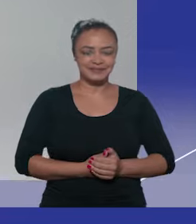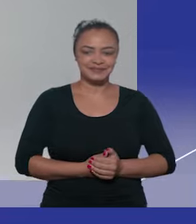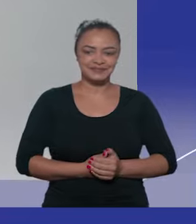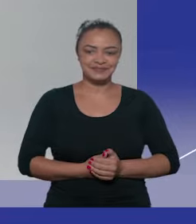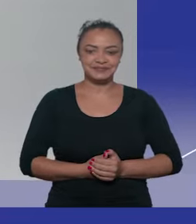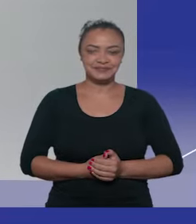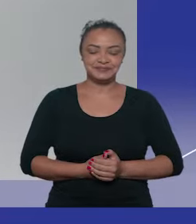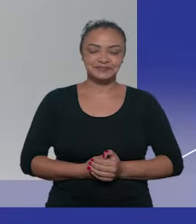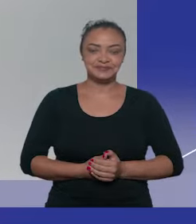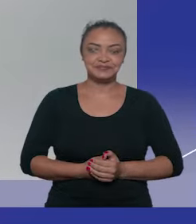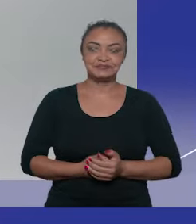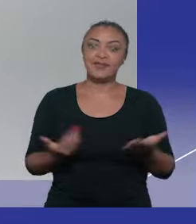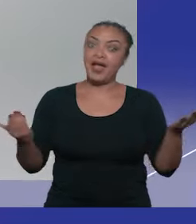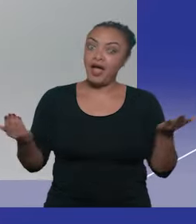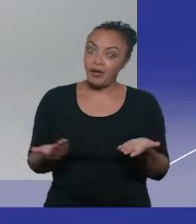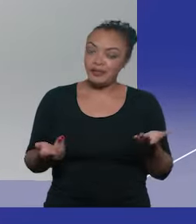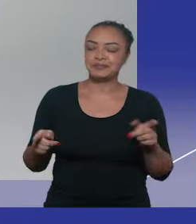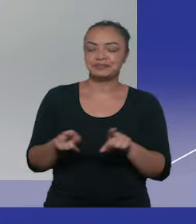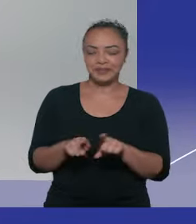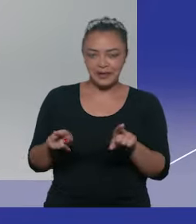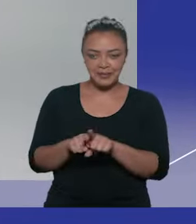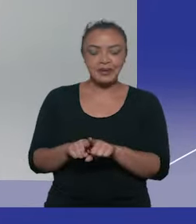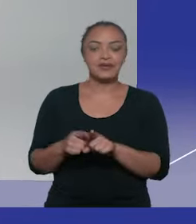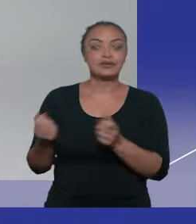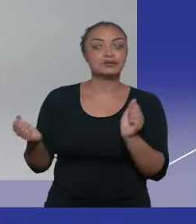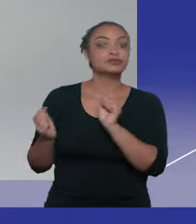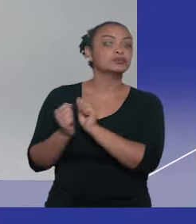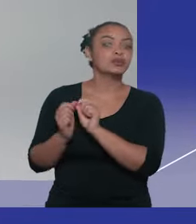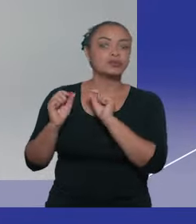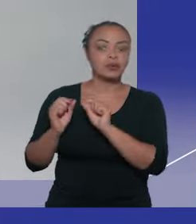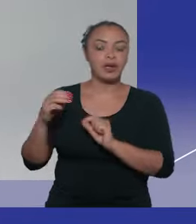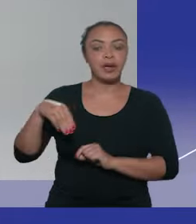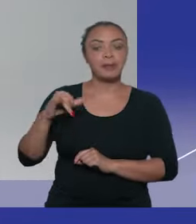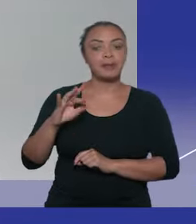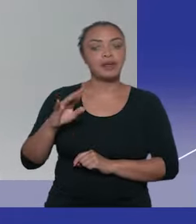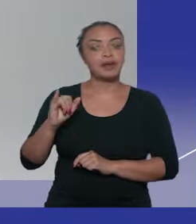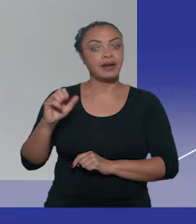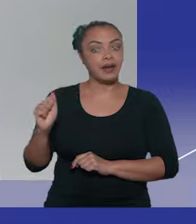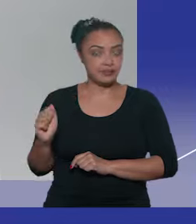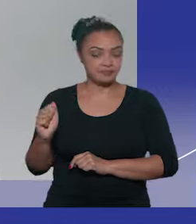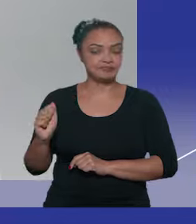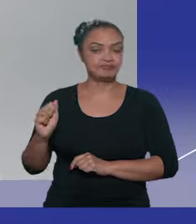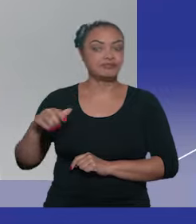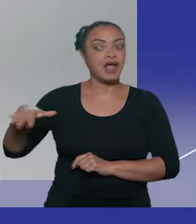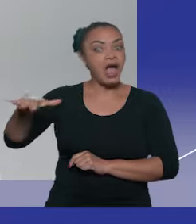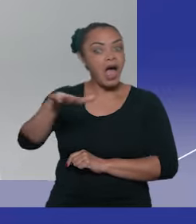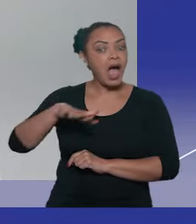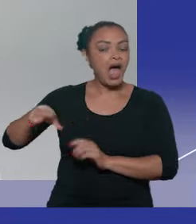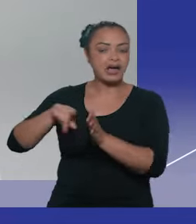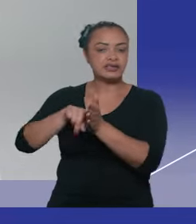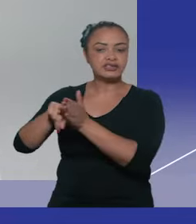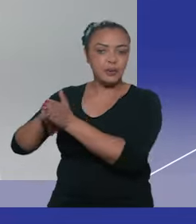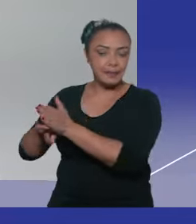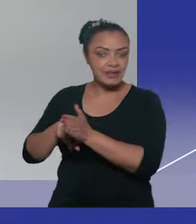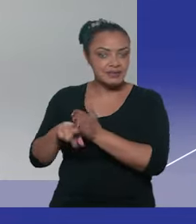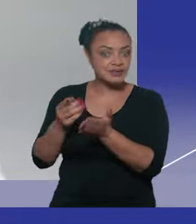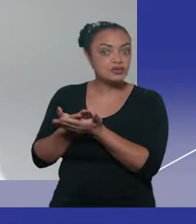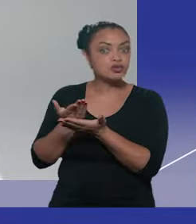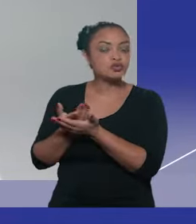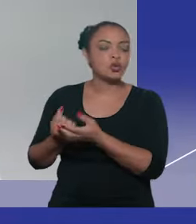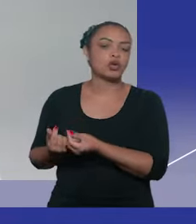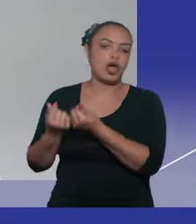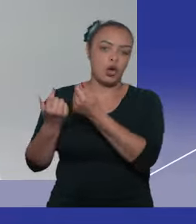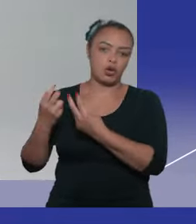aqui no programa hoje. E para o nosso bate-papo também está conosco a Miriam Basti, que é superintendente da área de pesquisas